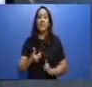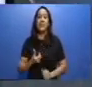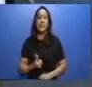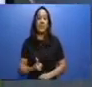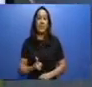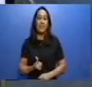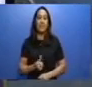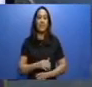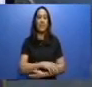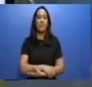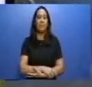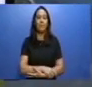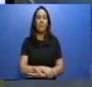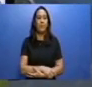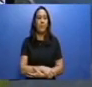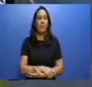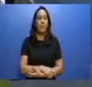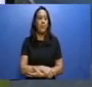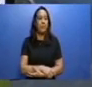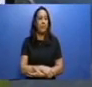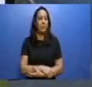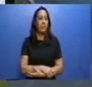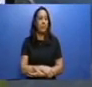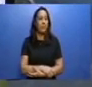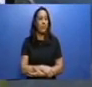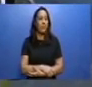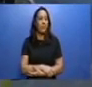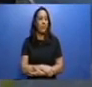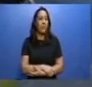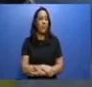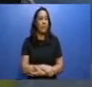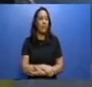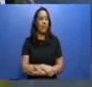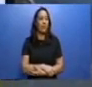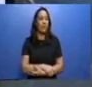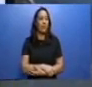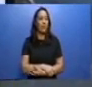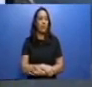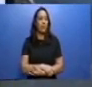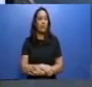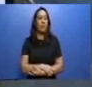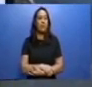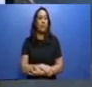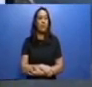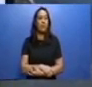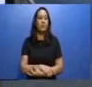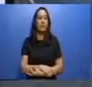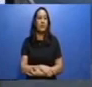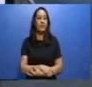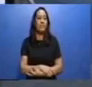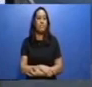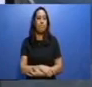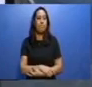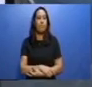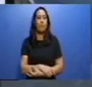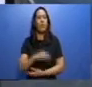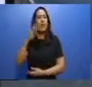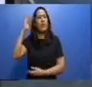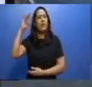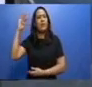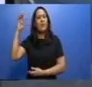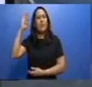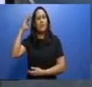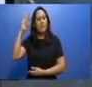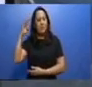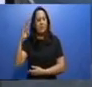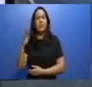guardar esses nomes, não tem problema. É só pra gente relembrar, tá? Continuando aqui. Imagine a